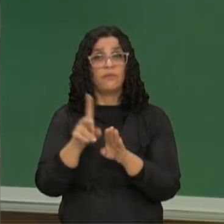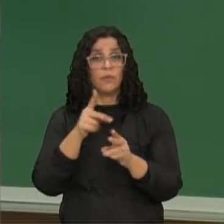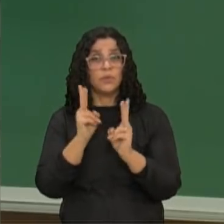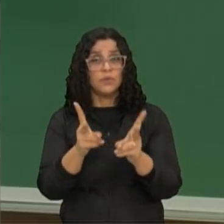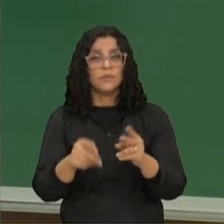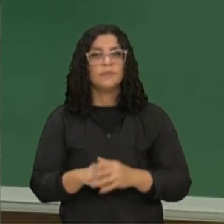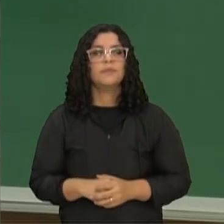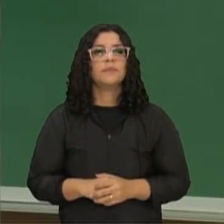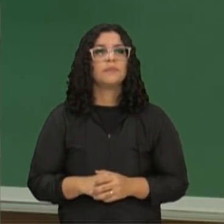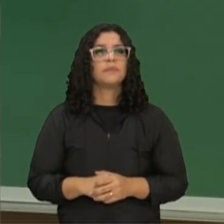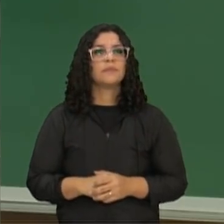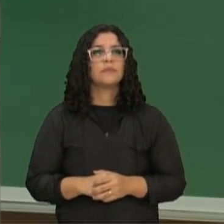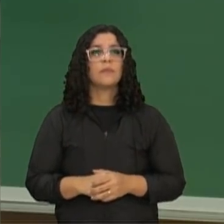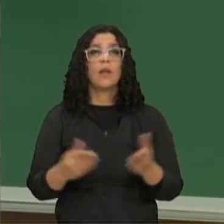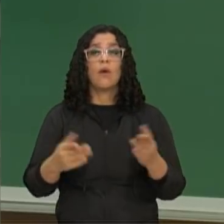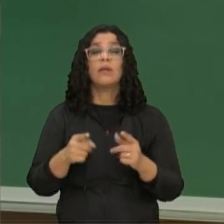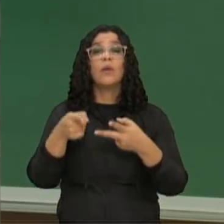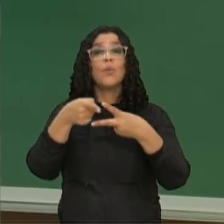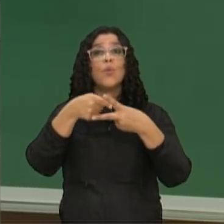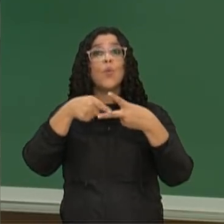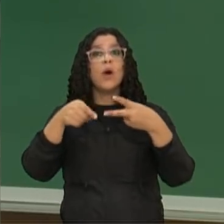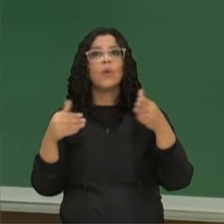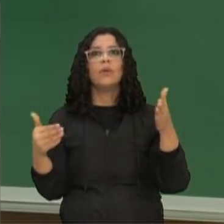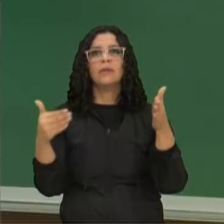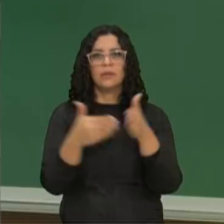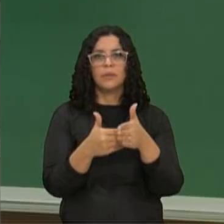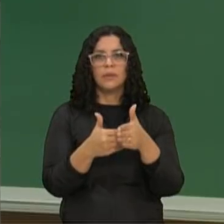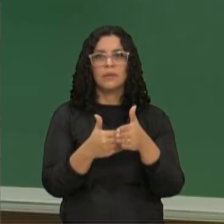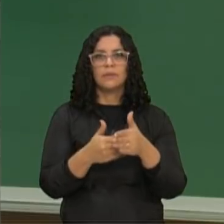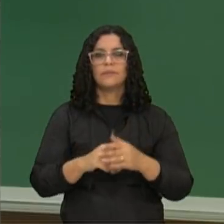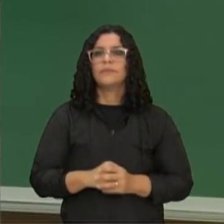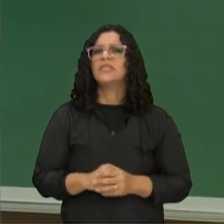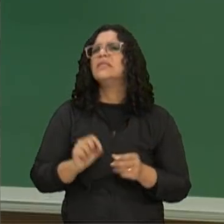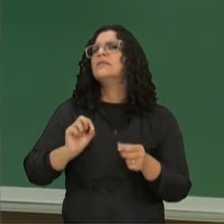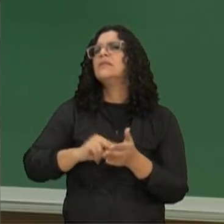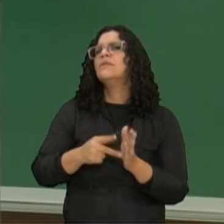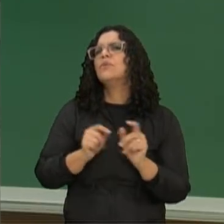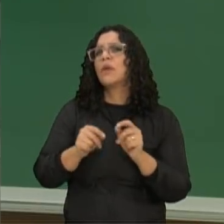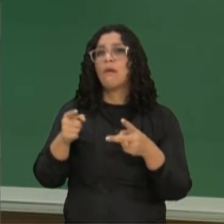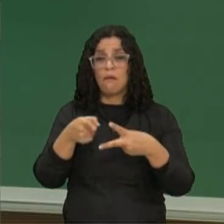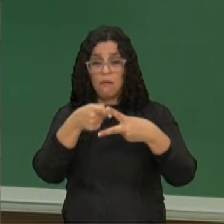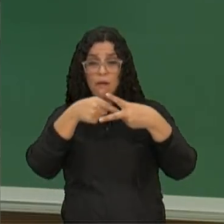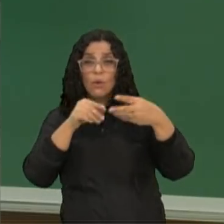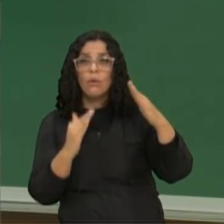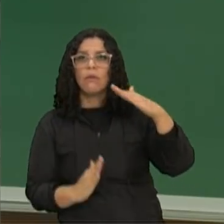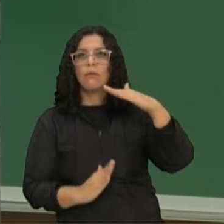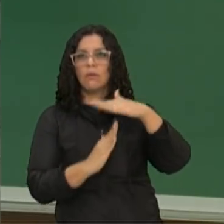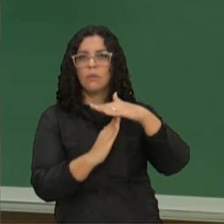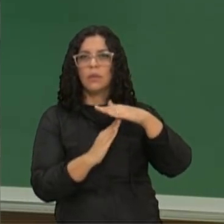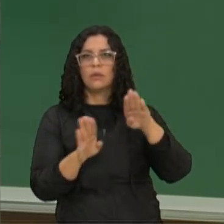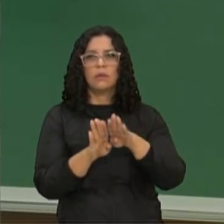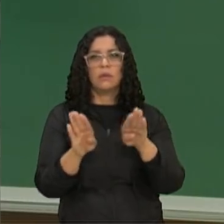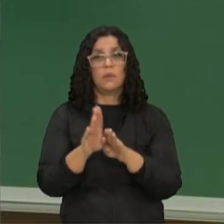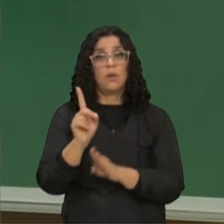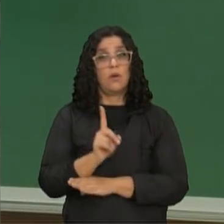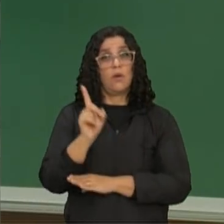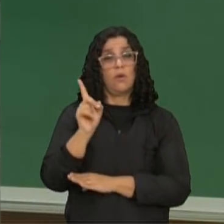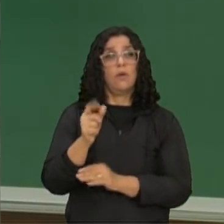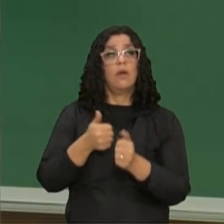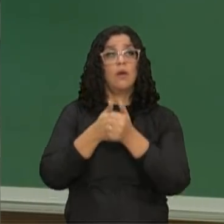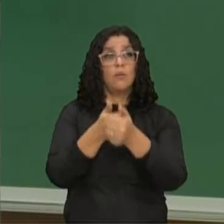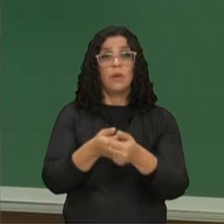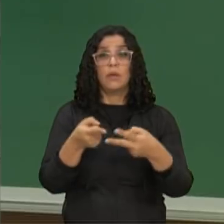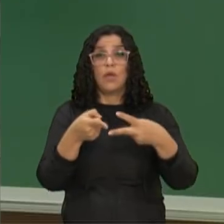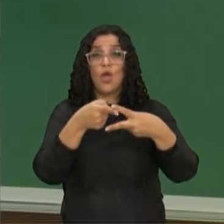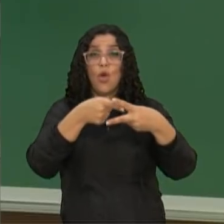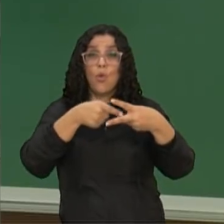próxima tela. Então, temos aqui uma coisa que é chamada o ângulo limite. O que seria o ângulo limite? Assim, acompanhe na tela. É um